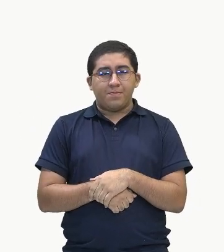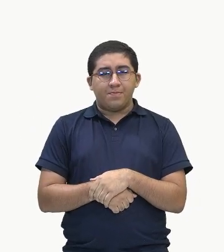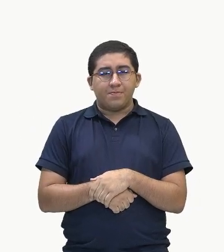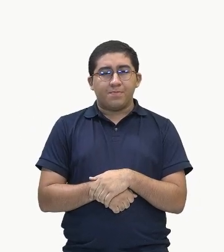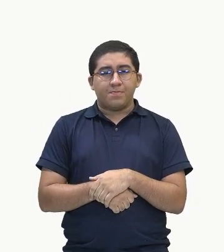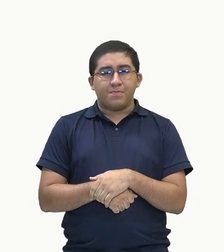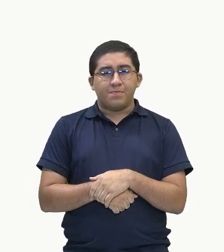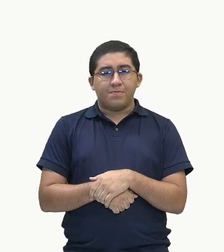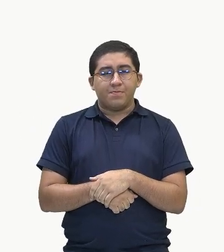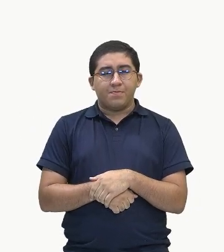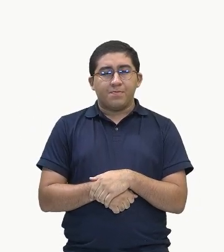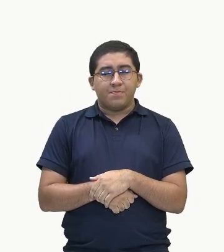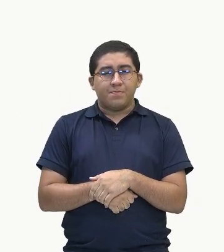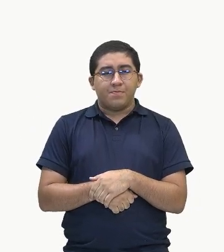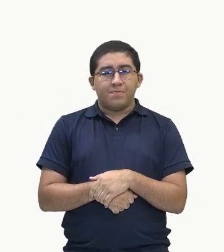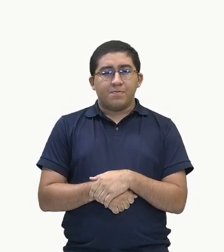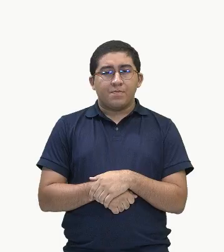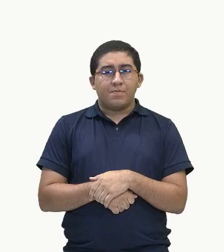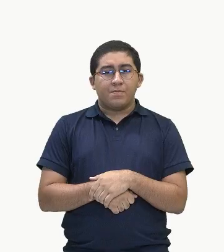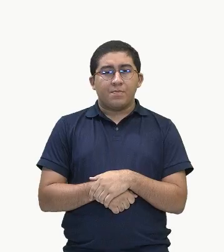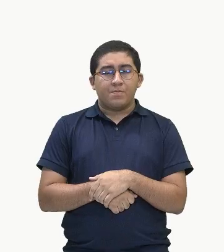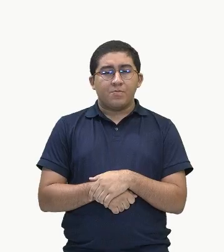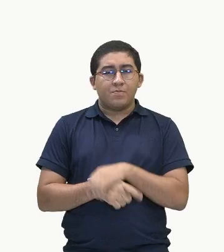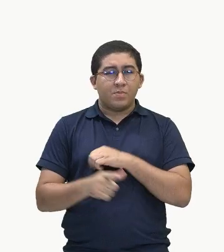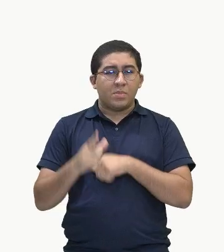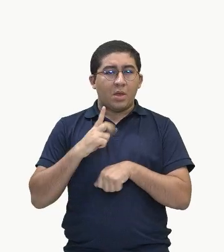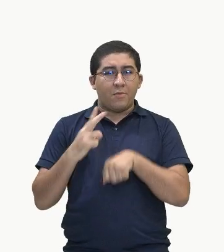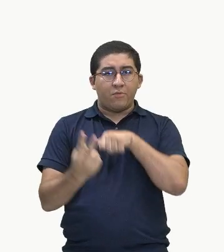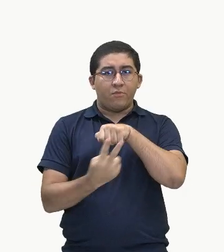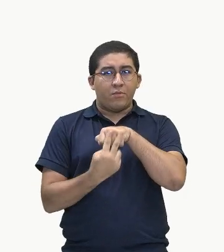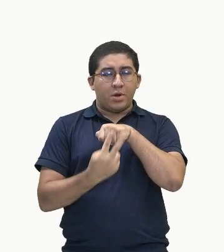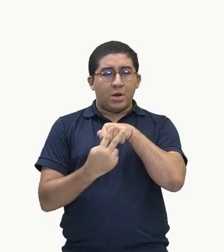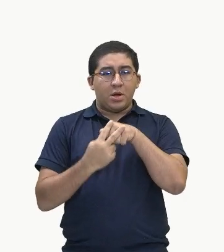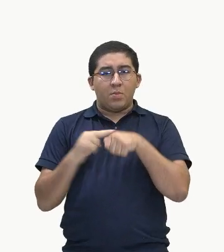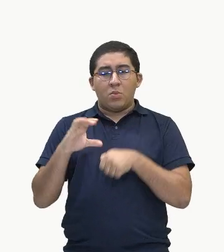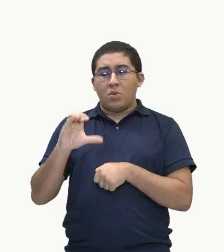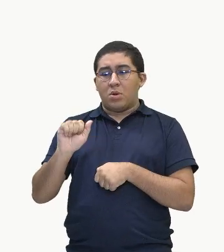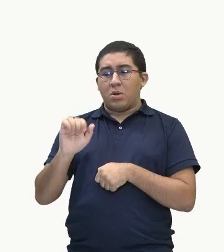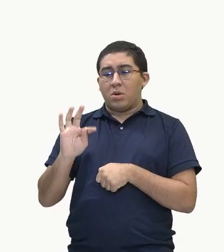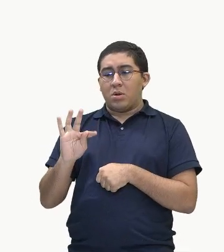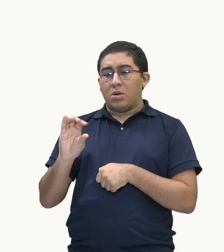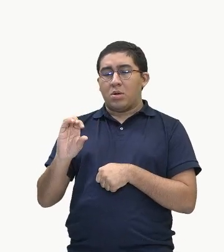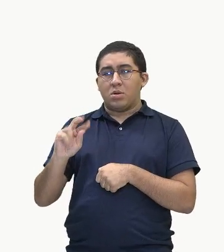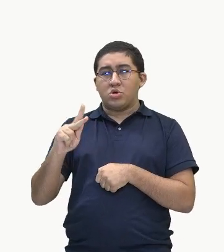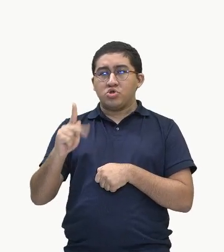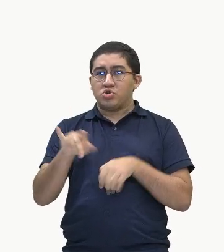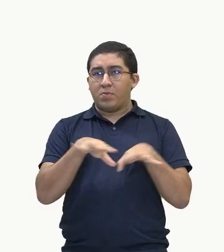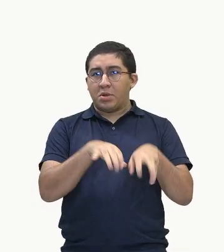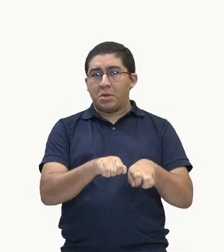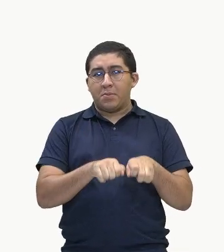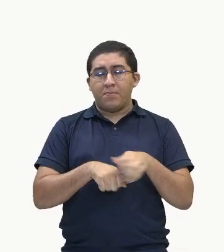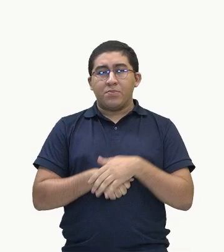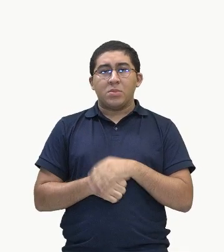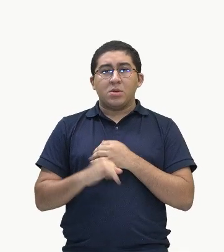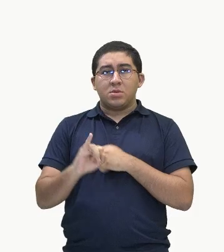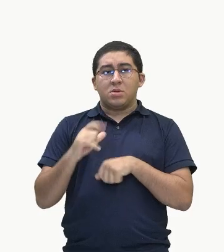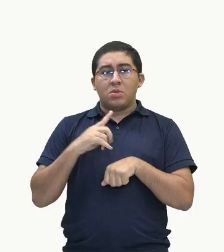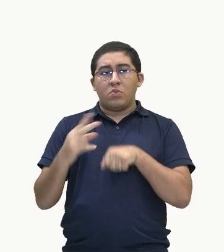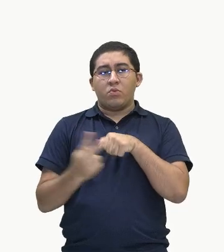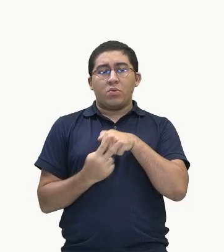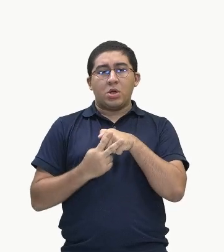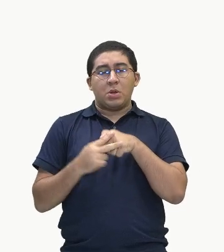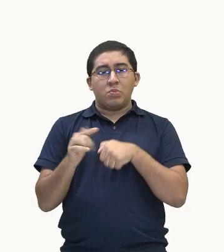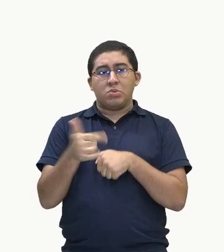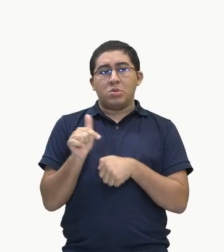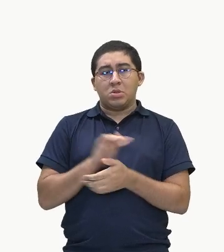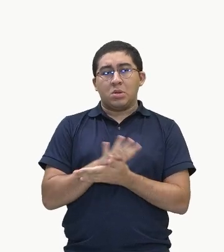Aqui eu já tenho o verbo. Então, catch é pegar, apanhar. Se eu tenho o verbo sem ing, o